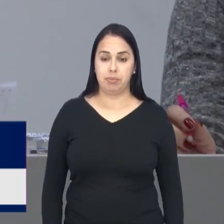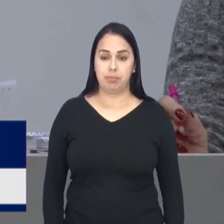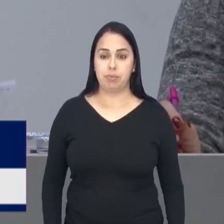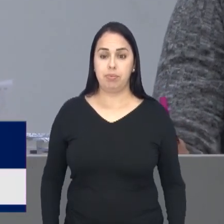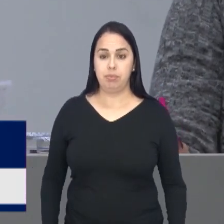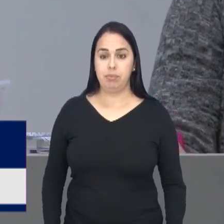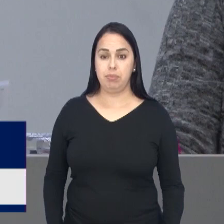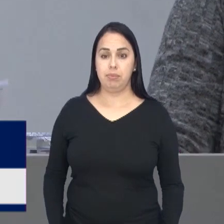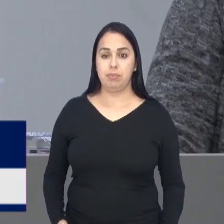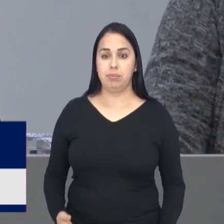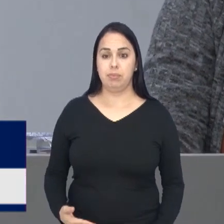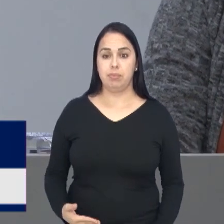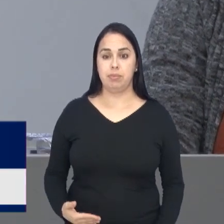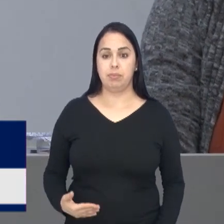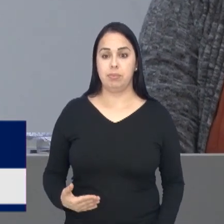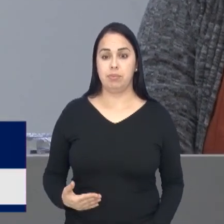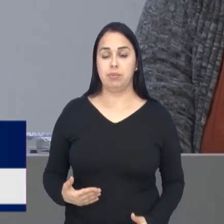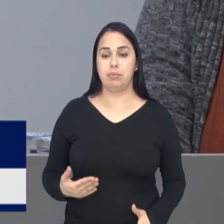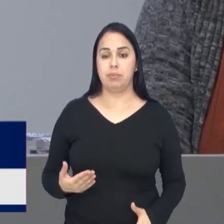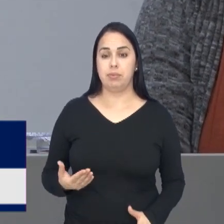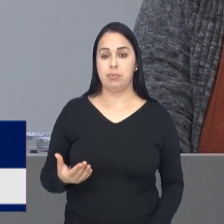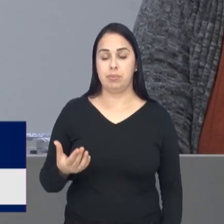Com 6